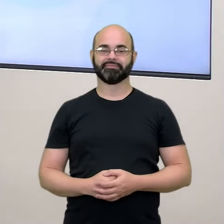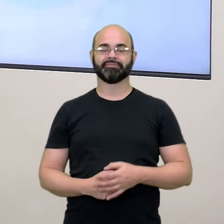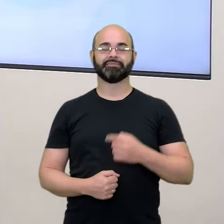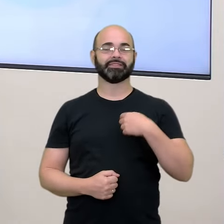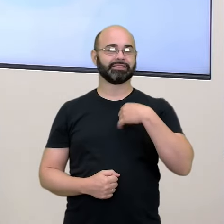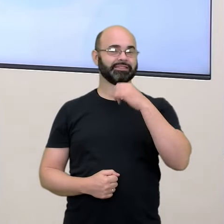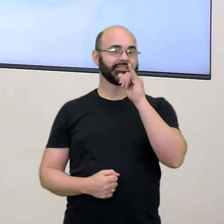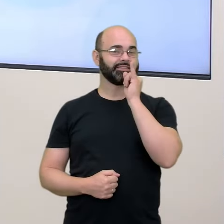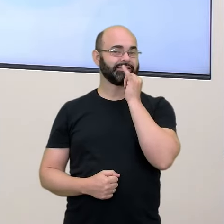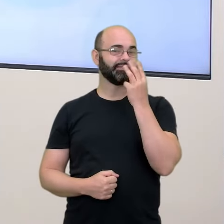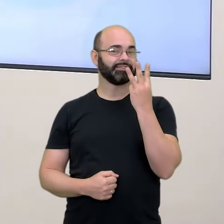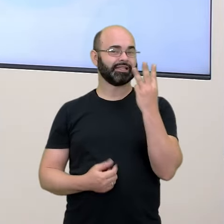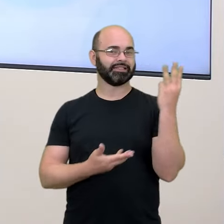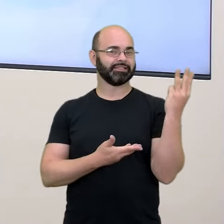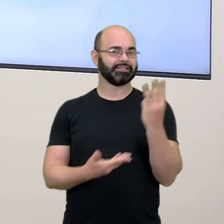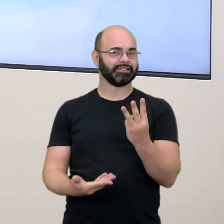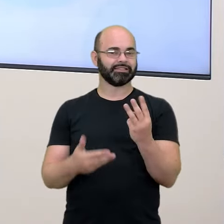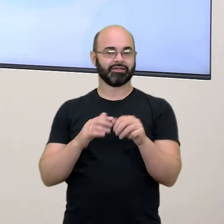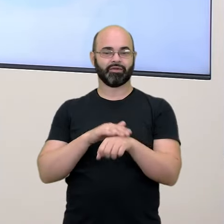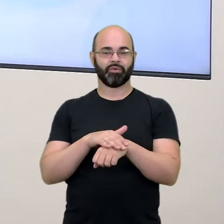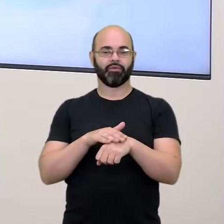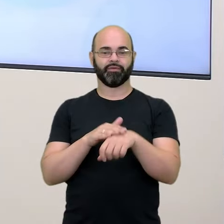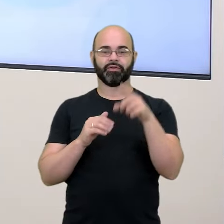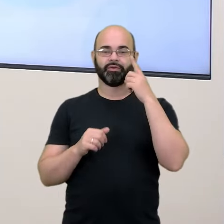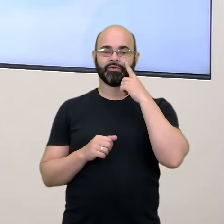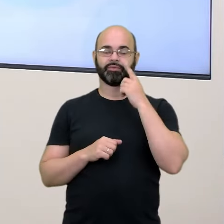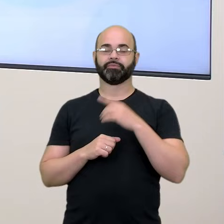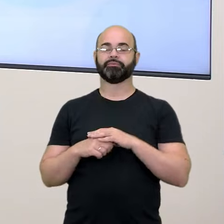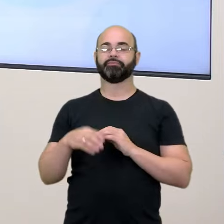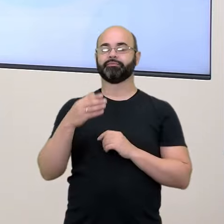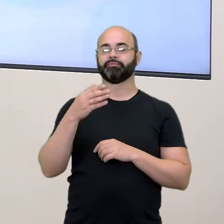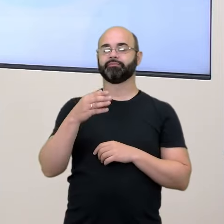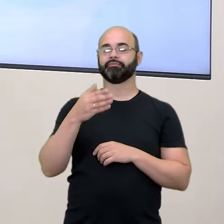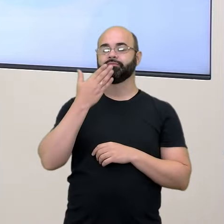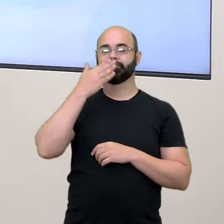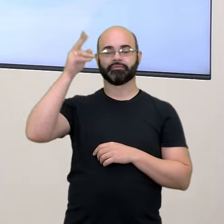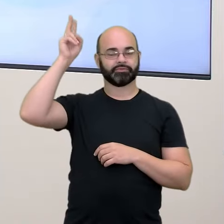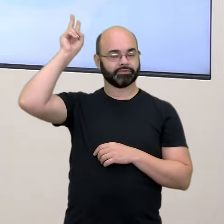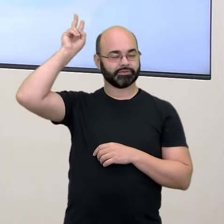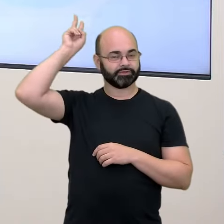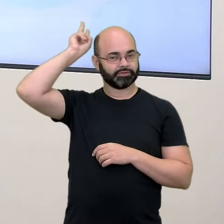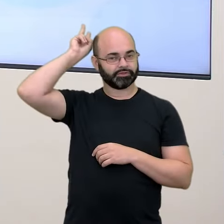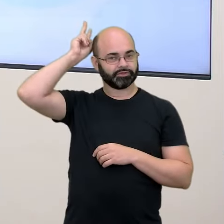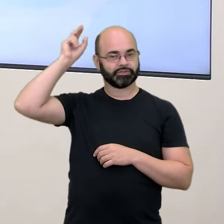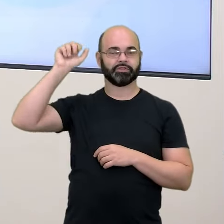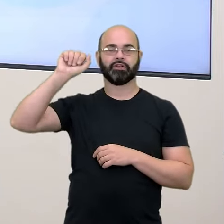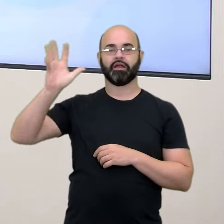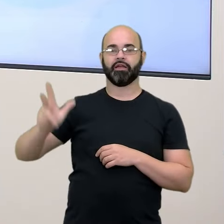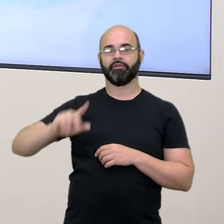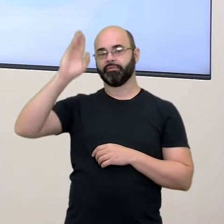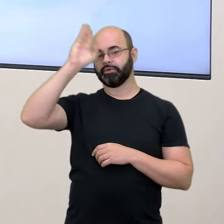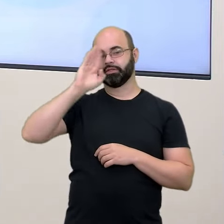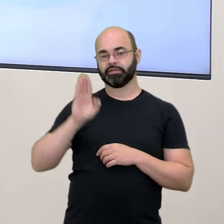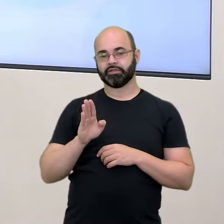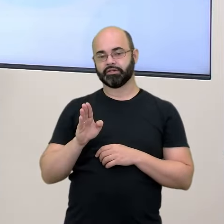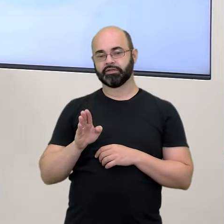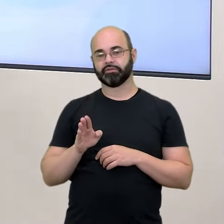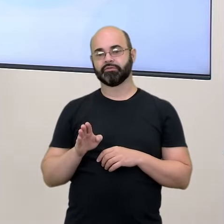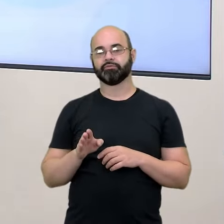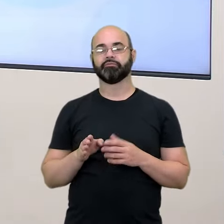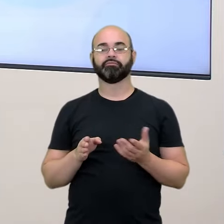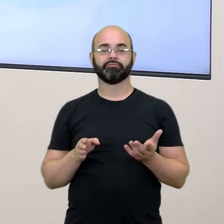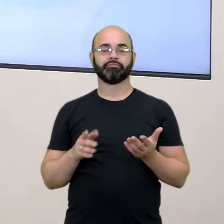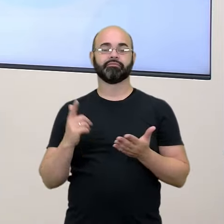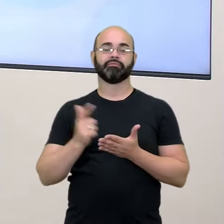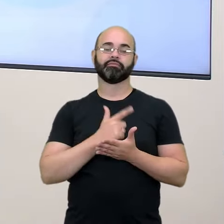Eu trouxe o quê? Eu trouxe o indígena, os afro-brasileiros e a mulher na literatura.